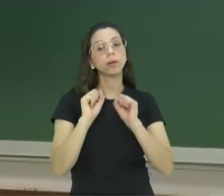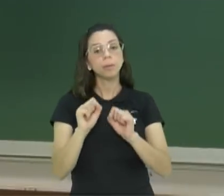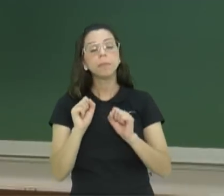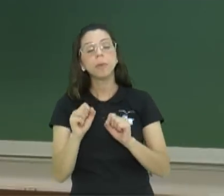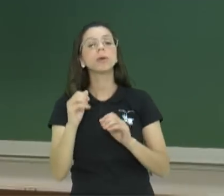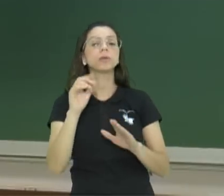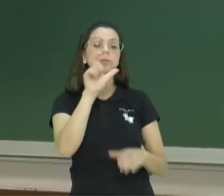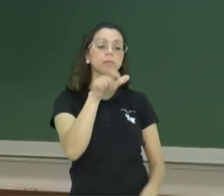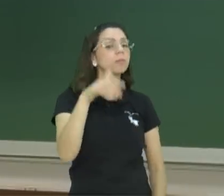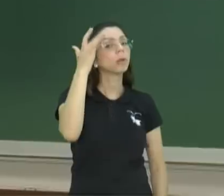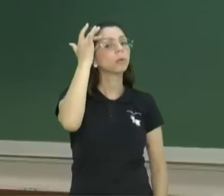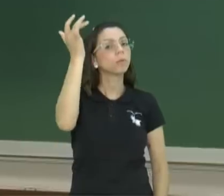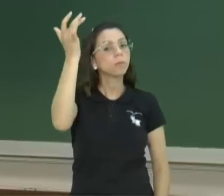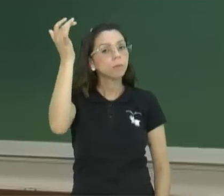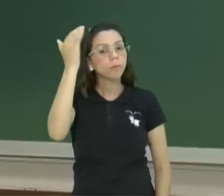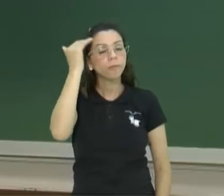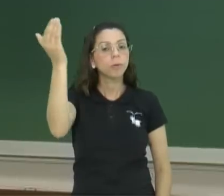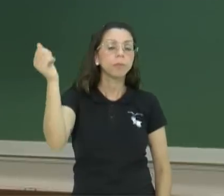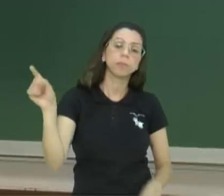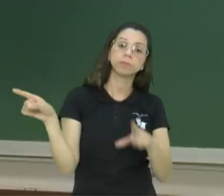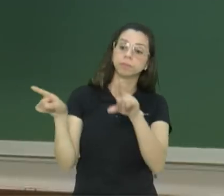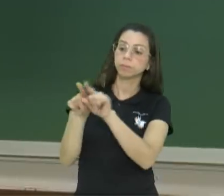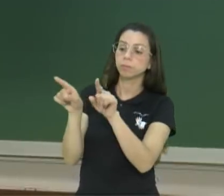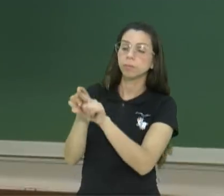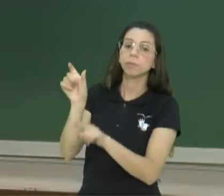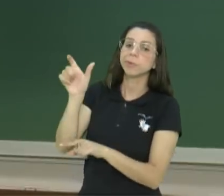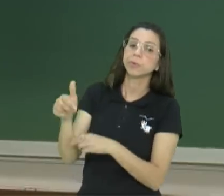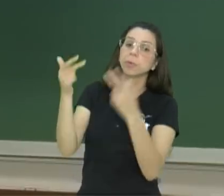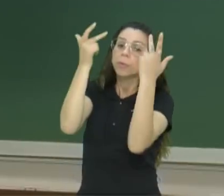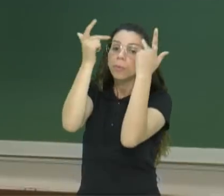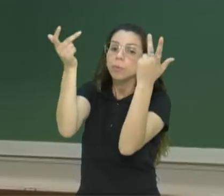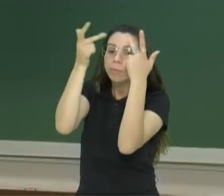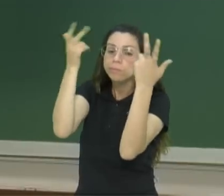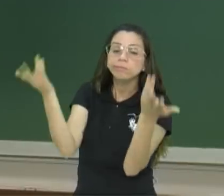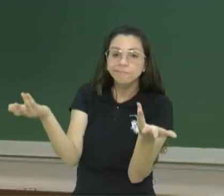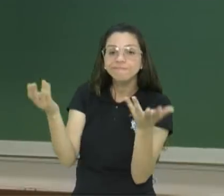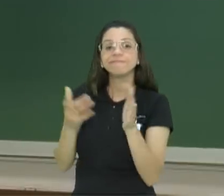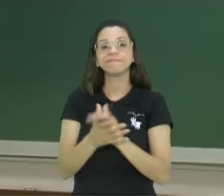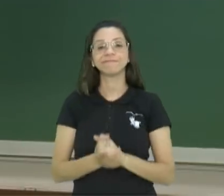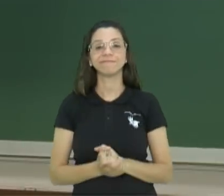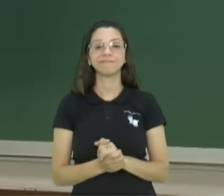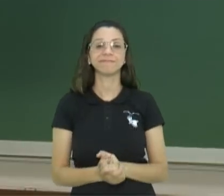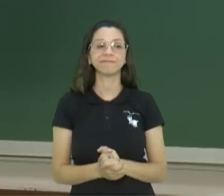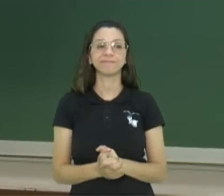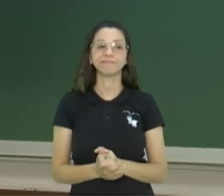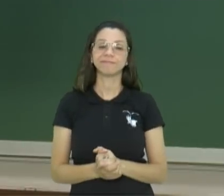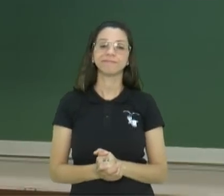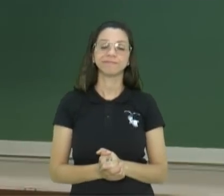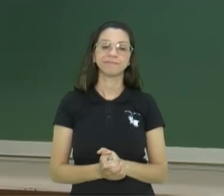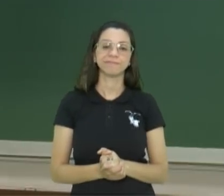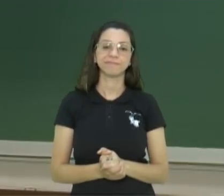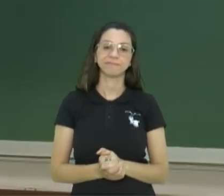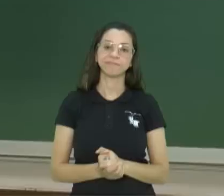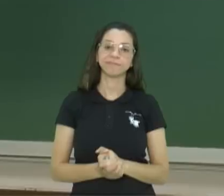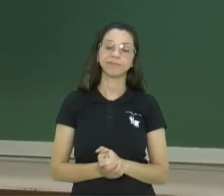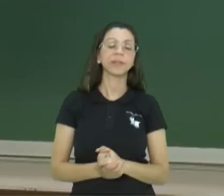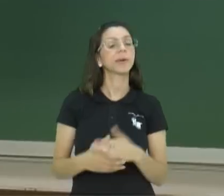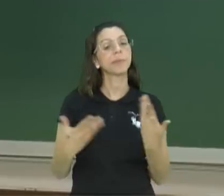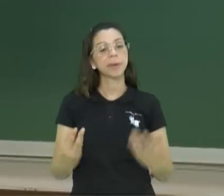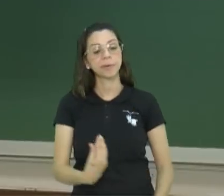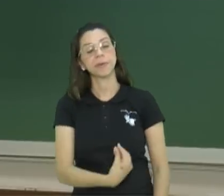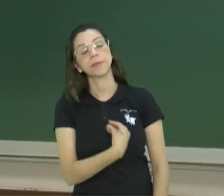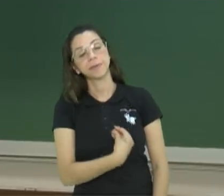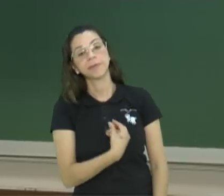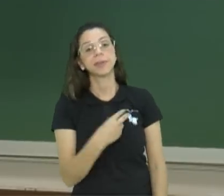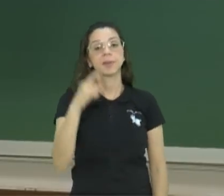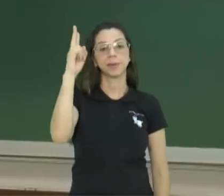pessoas famosas ou também de pessoas comuns, certo? E ela fala da vida e da história